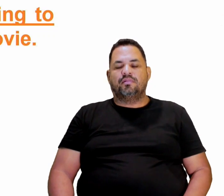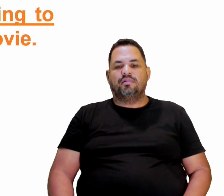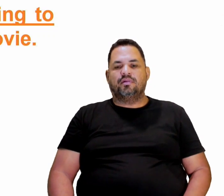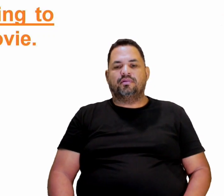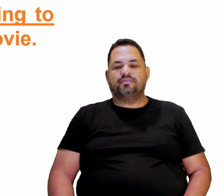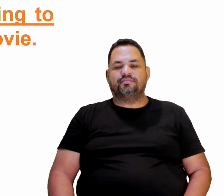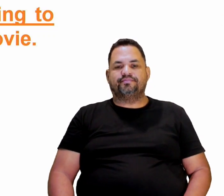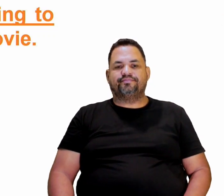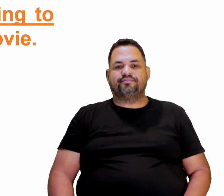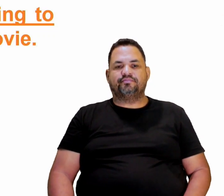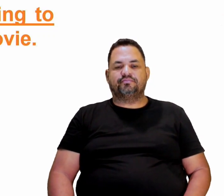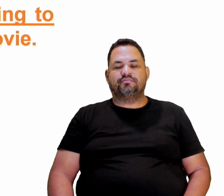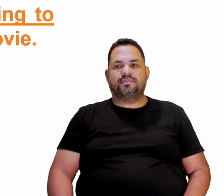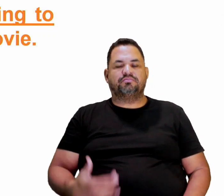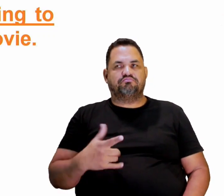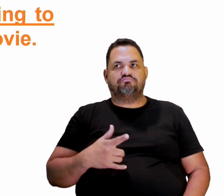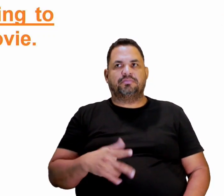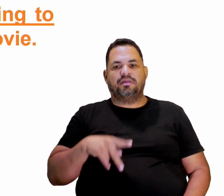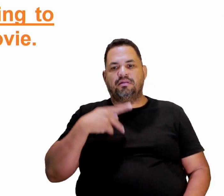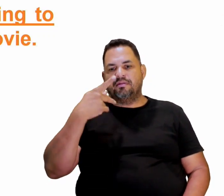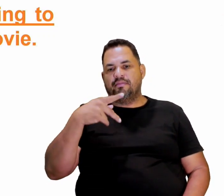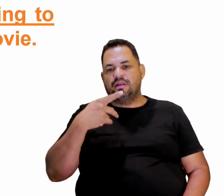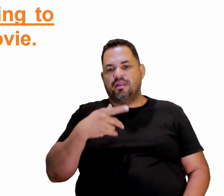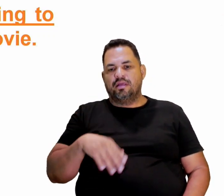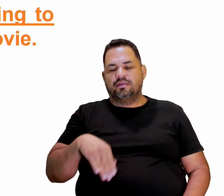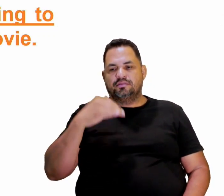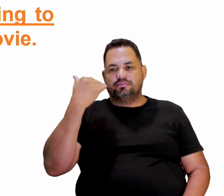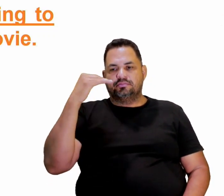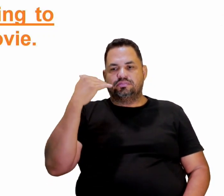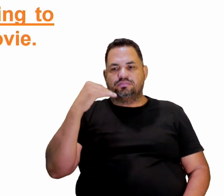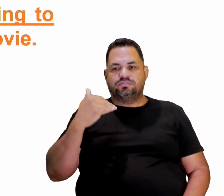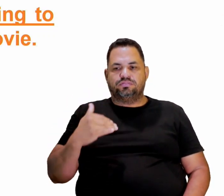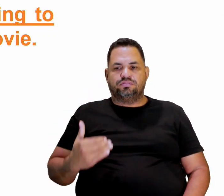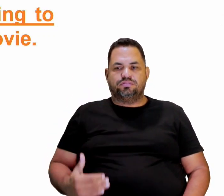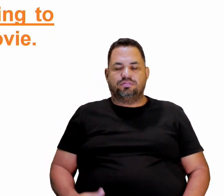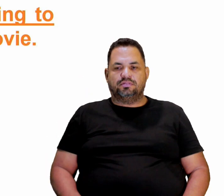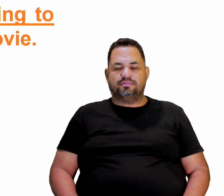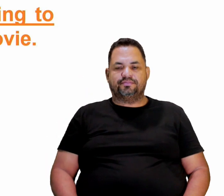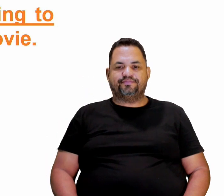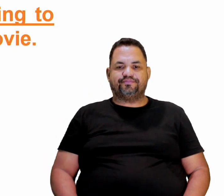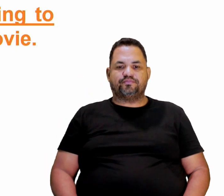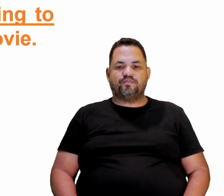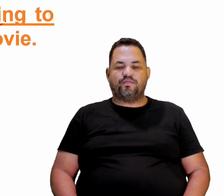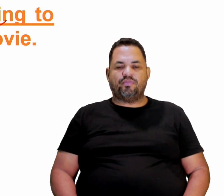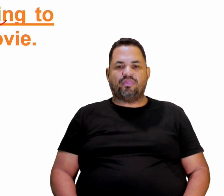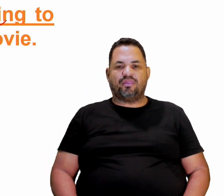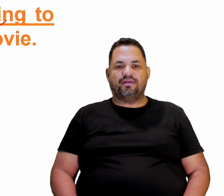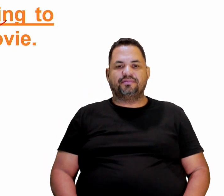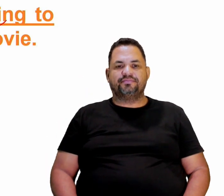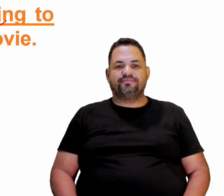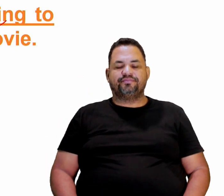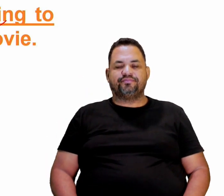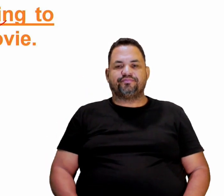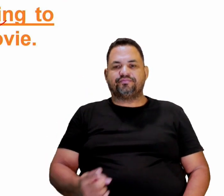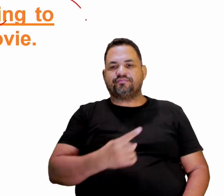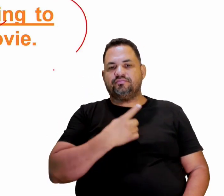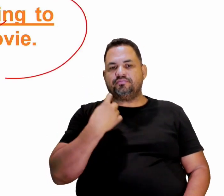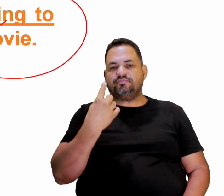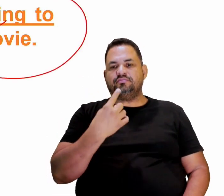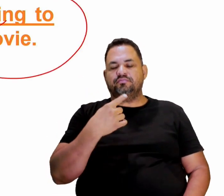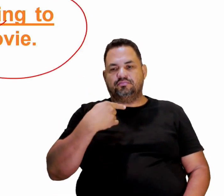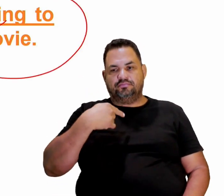para deixar o verbo sem conjugação e aqui é o que acontece We Are Going wear nós vamos